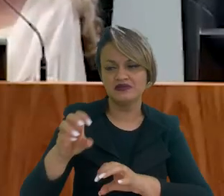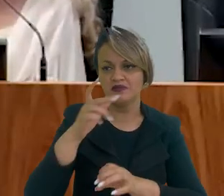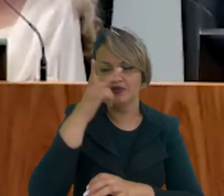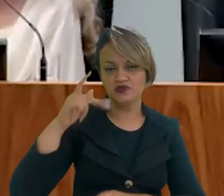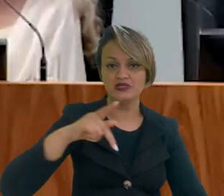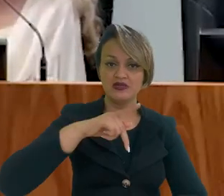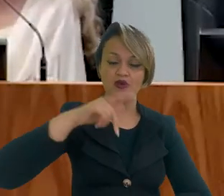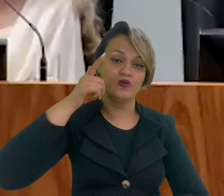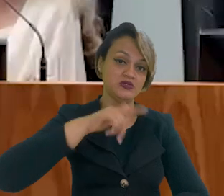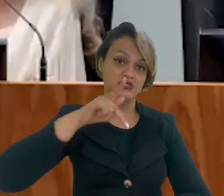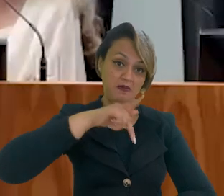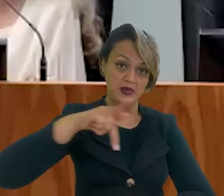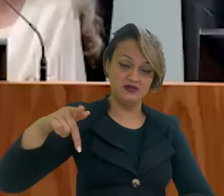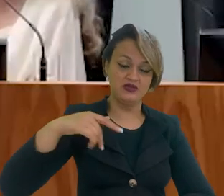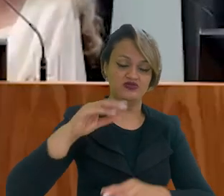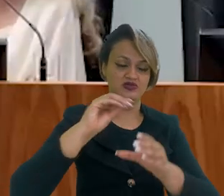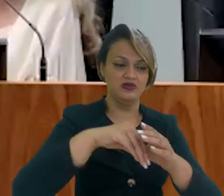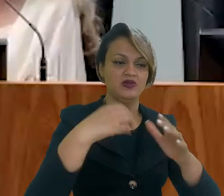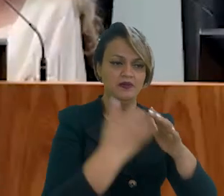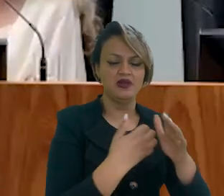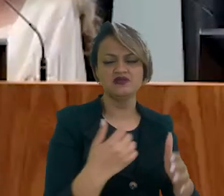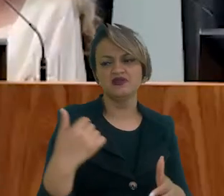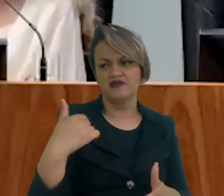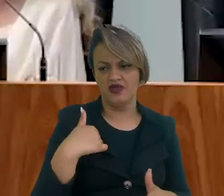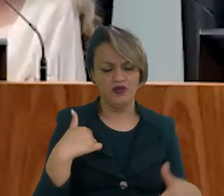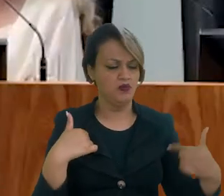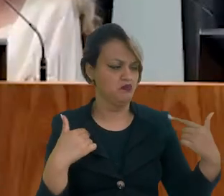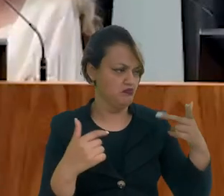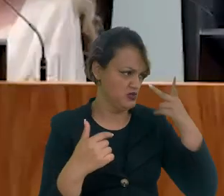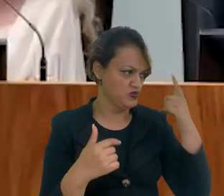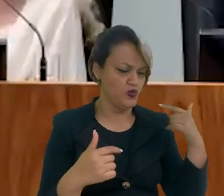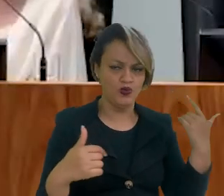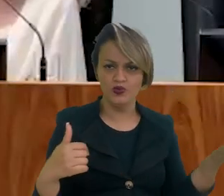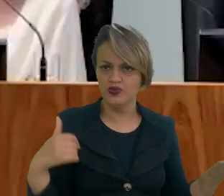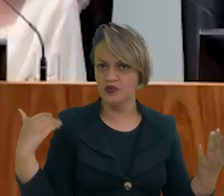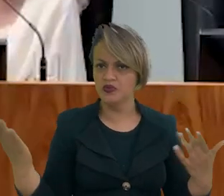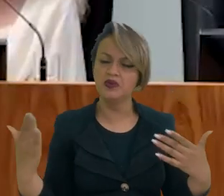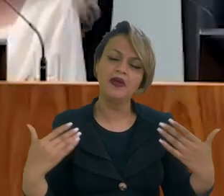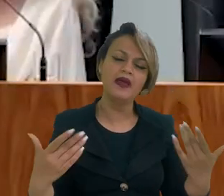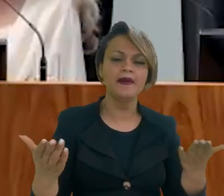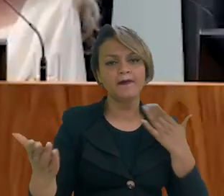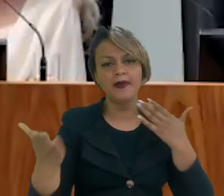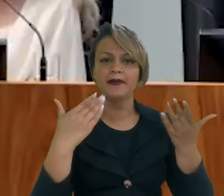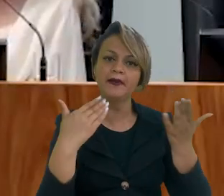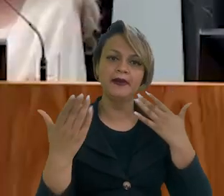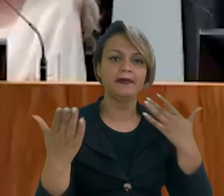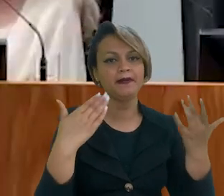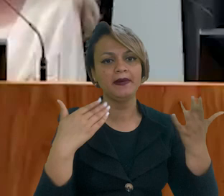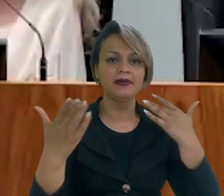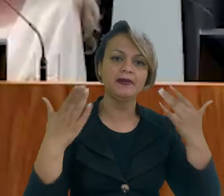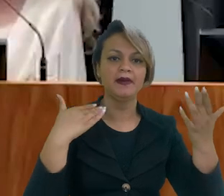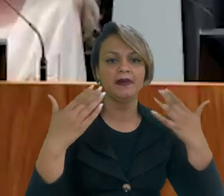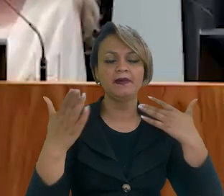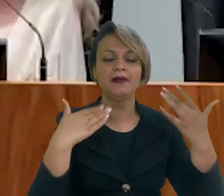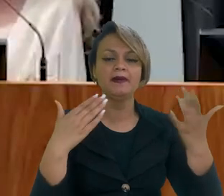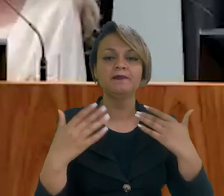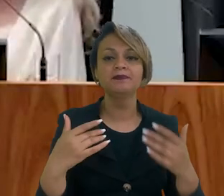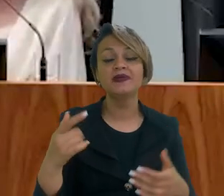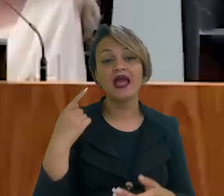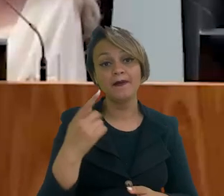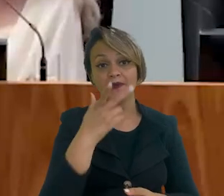estavam querendo fazer um treinamento jurídico para presidentes de empresas com outras pessoas não era só eu professor